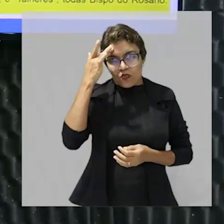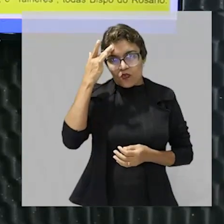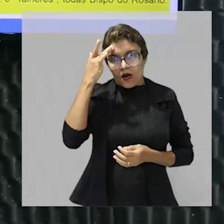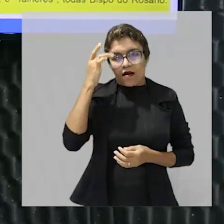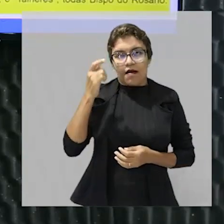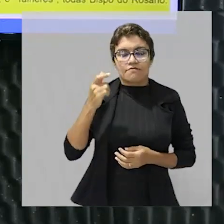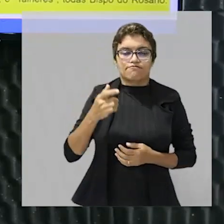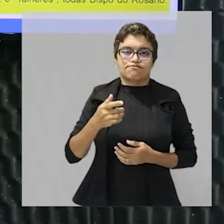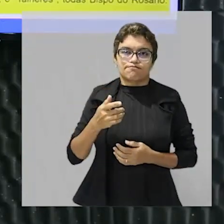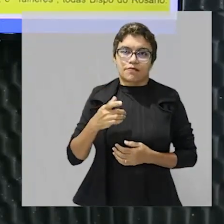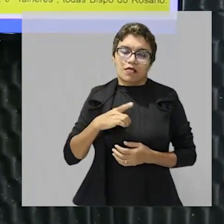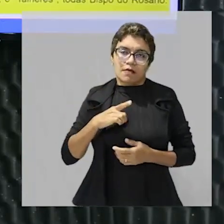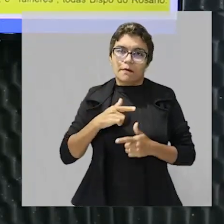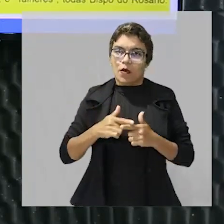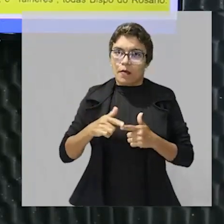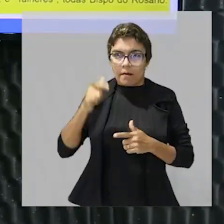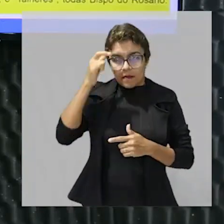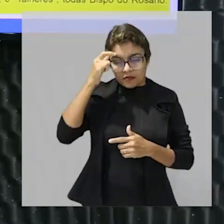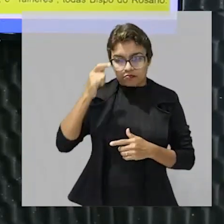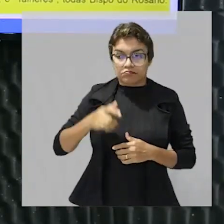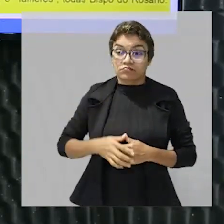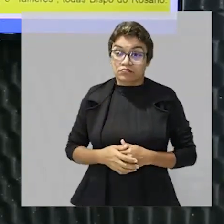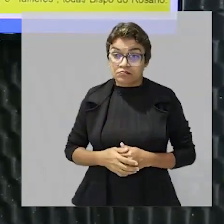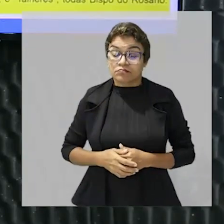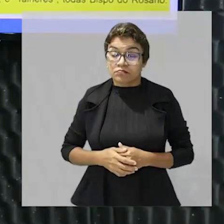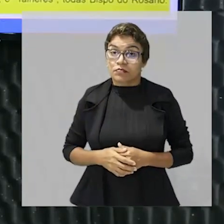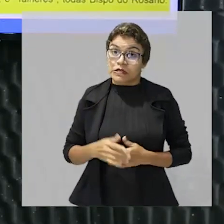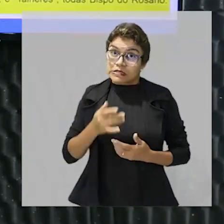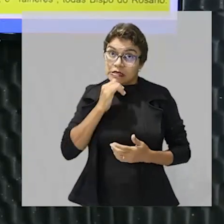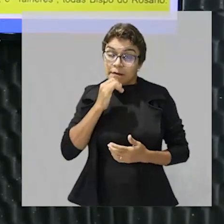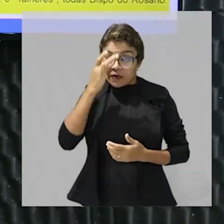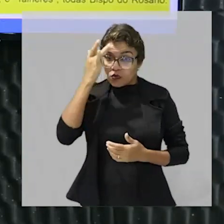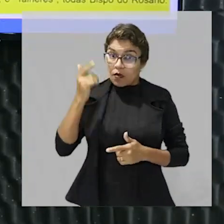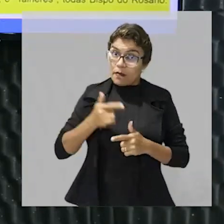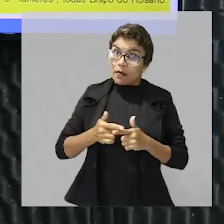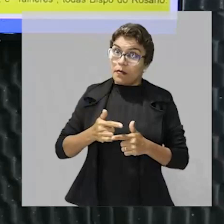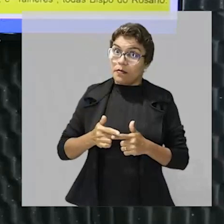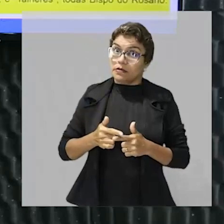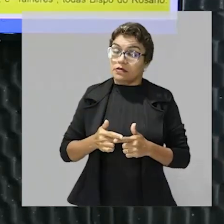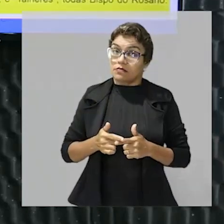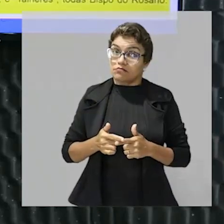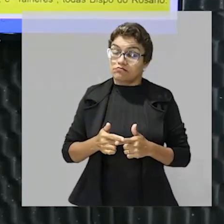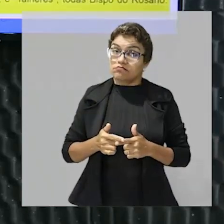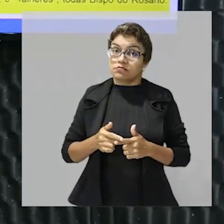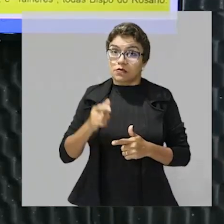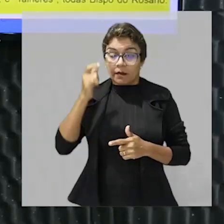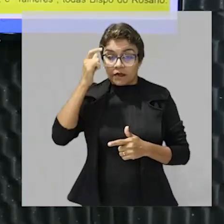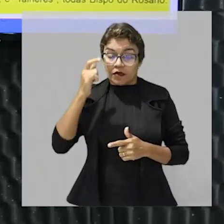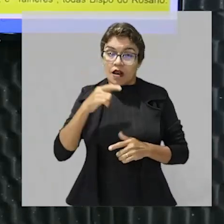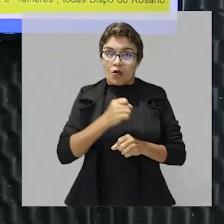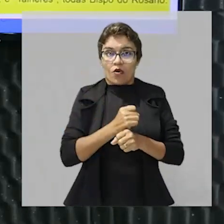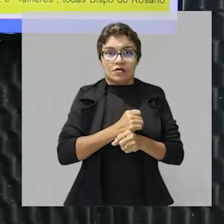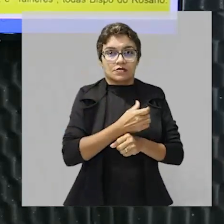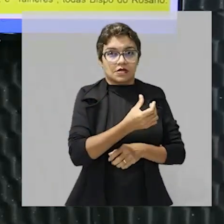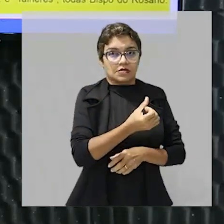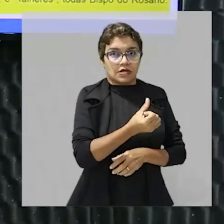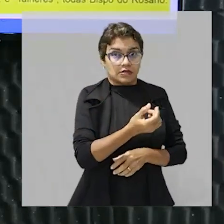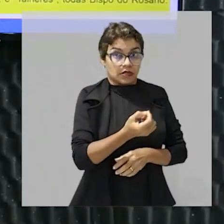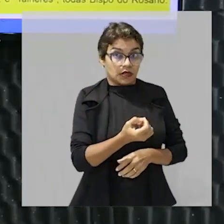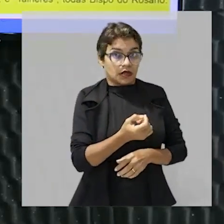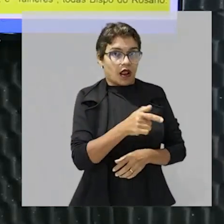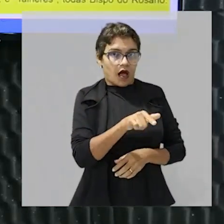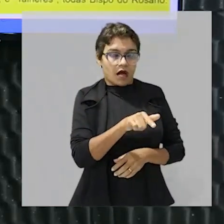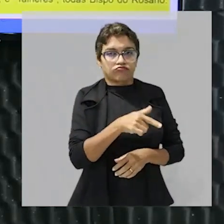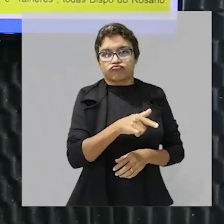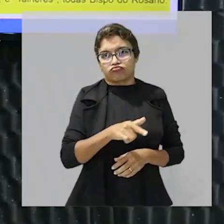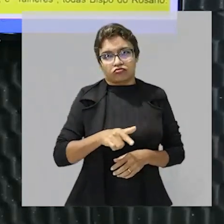tem mecanismos, métodos para tratar pessoas com problemas mentais, isso não acontecia nos anos 60. Então, se a pessoa já tinha